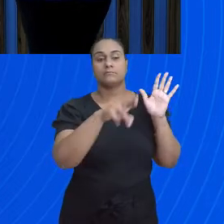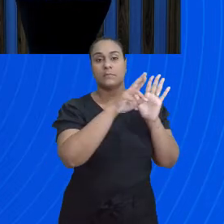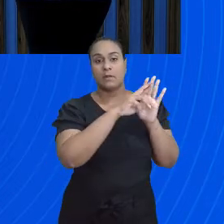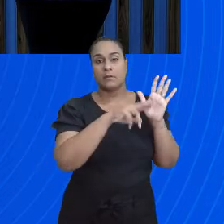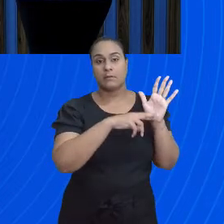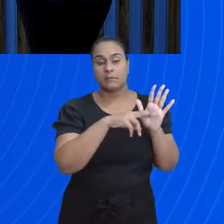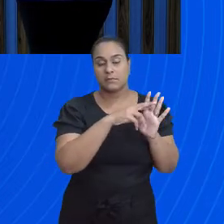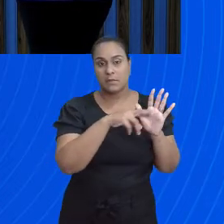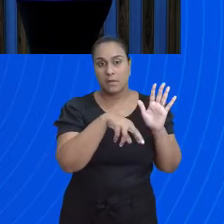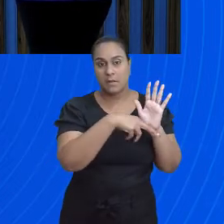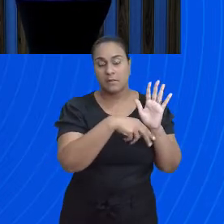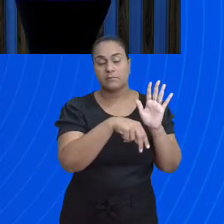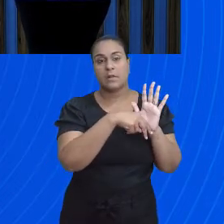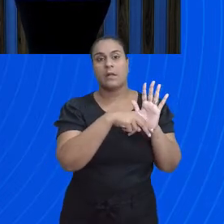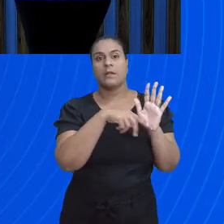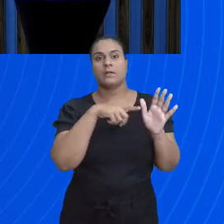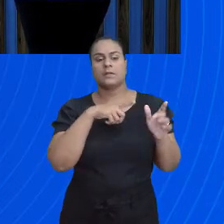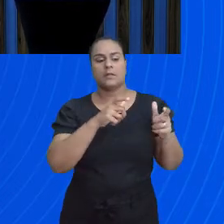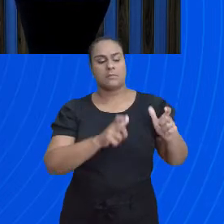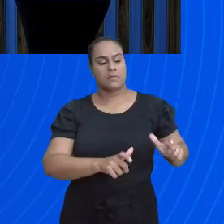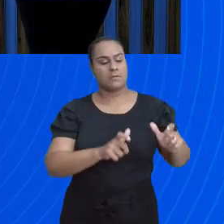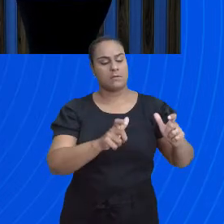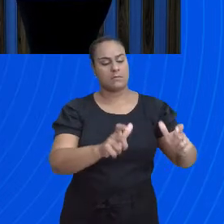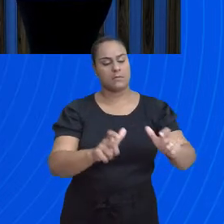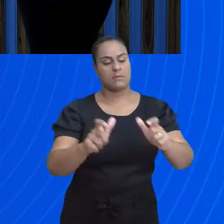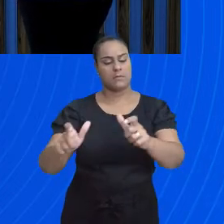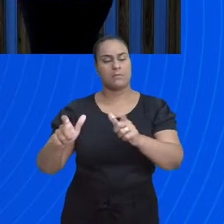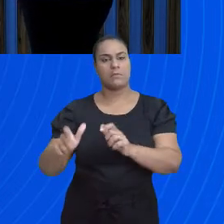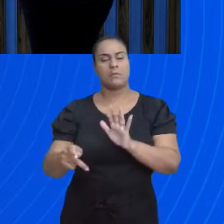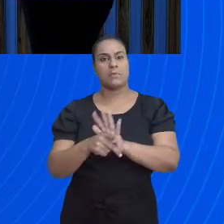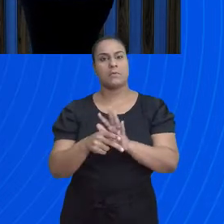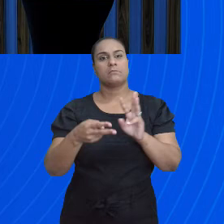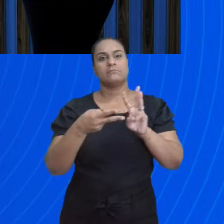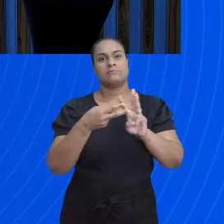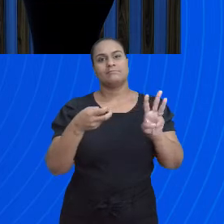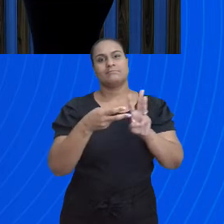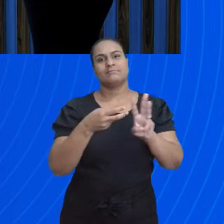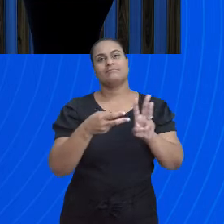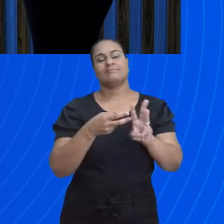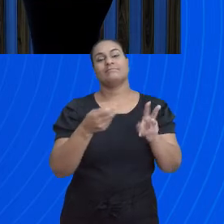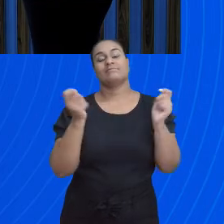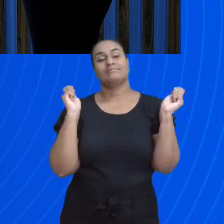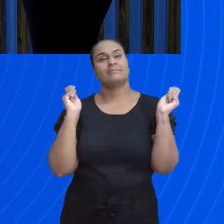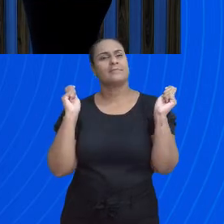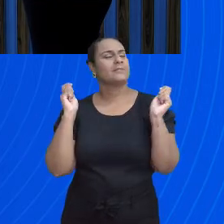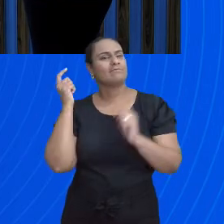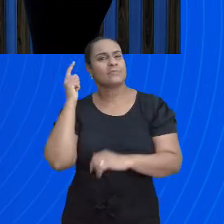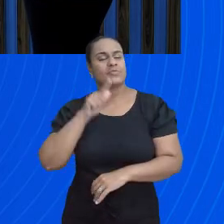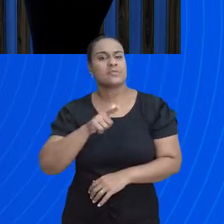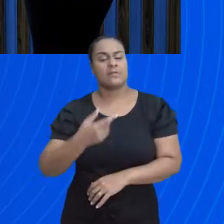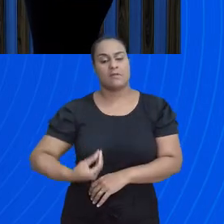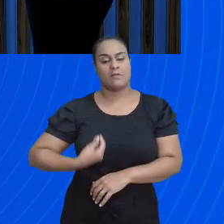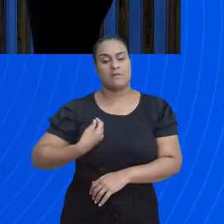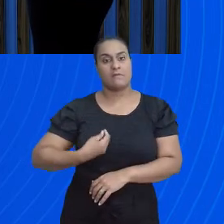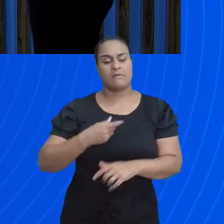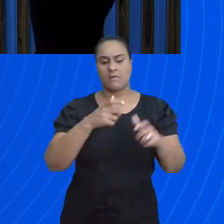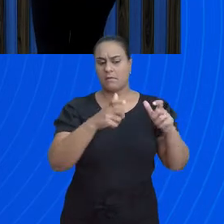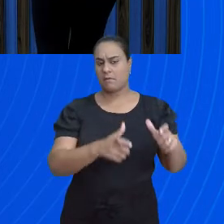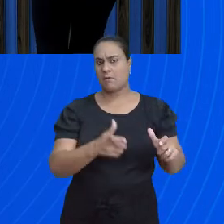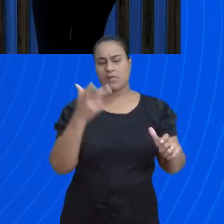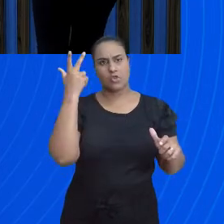identificação dessa territorialidade e eles conseguirem viver dentro desse